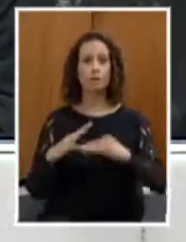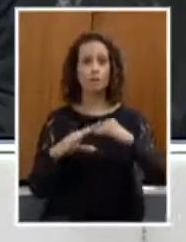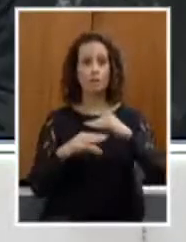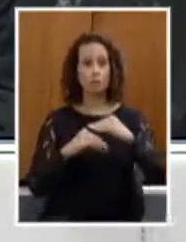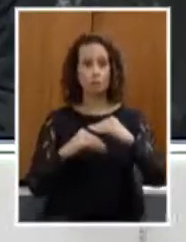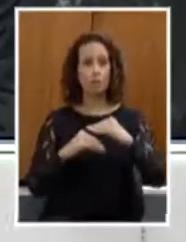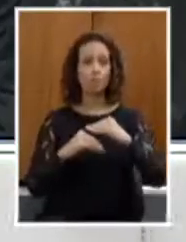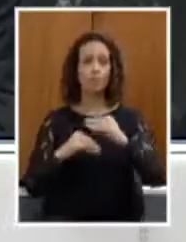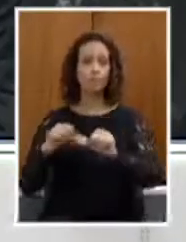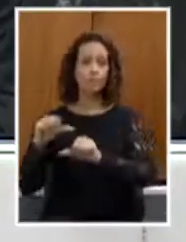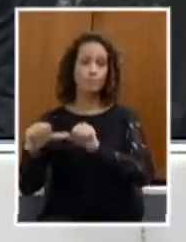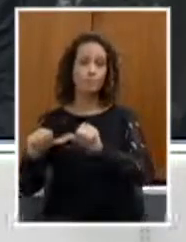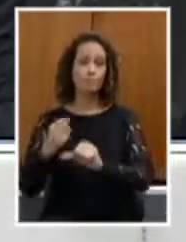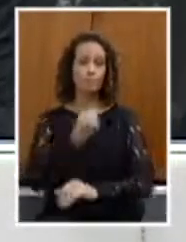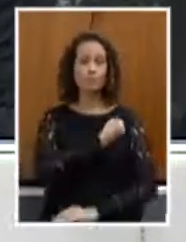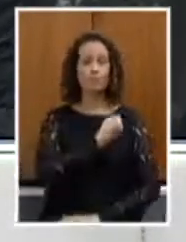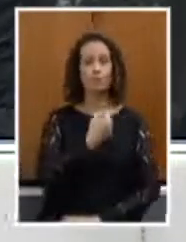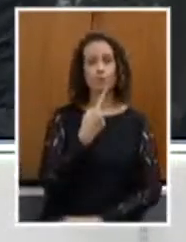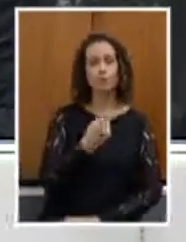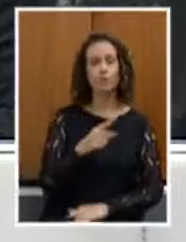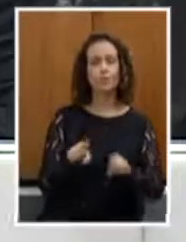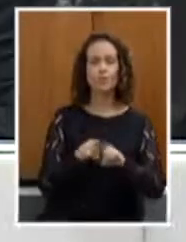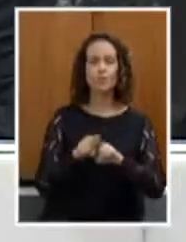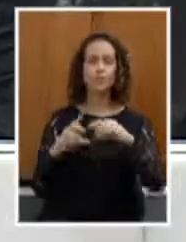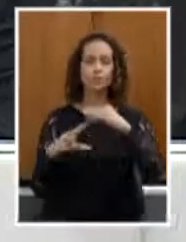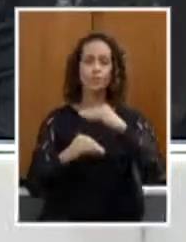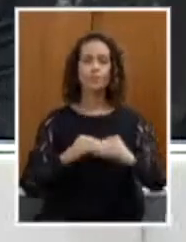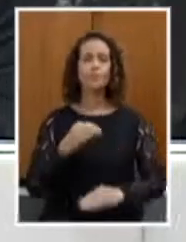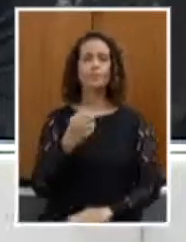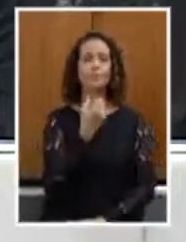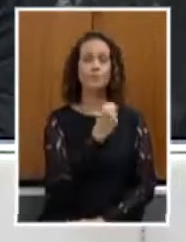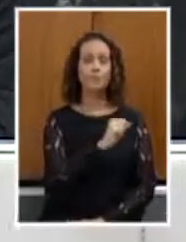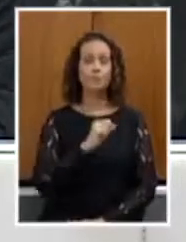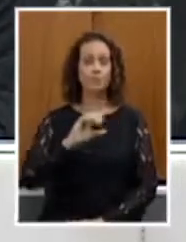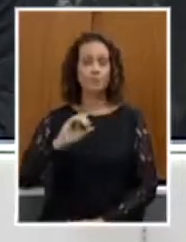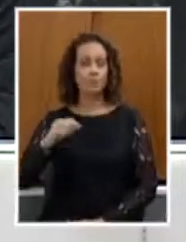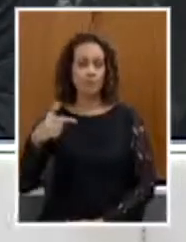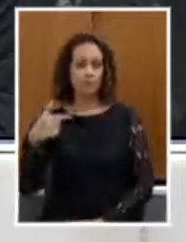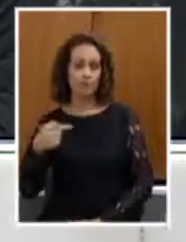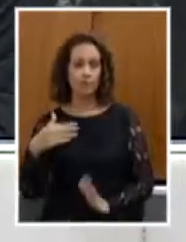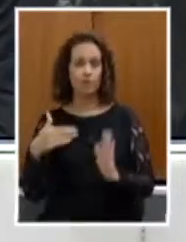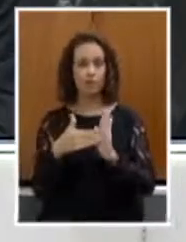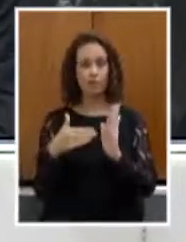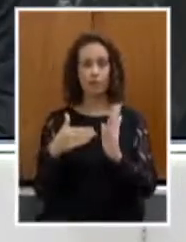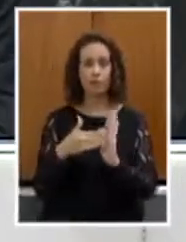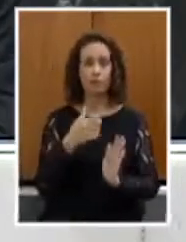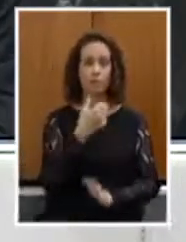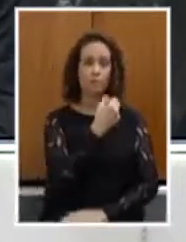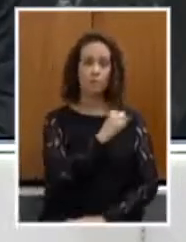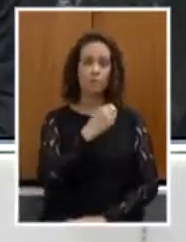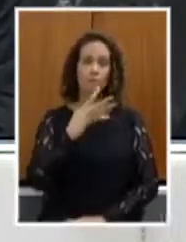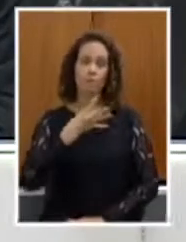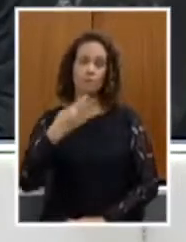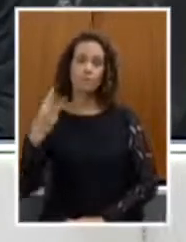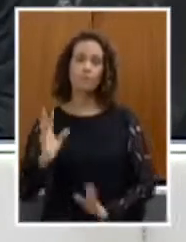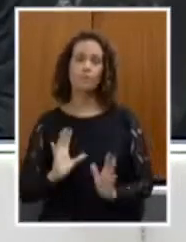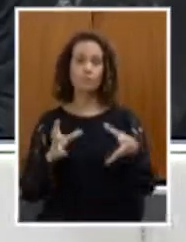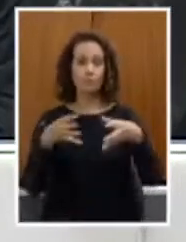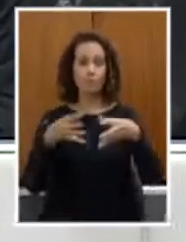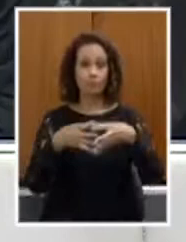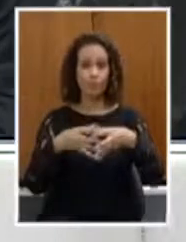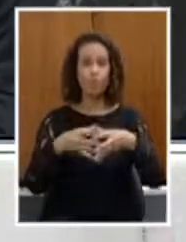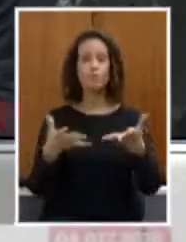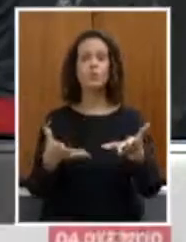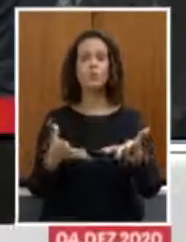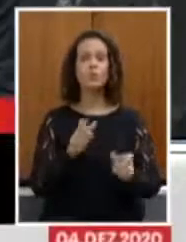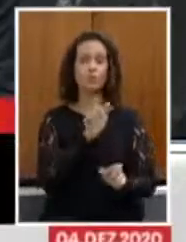1. Com as emendas números 807 a 843 da Comissão de Participação